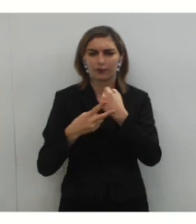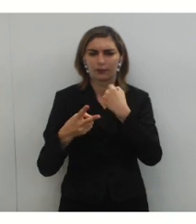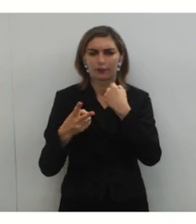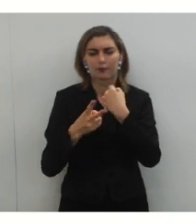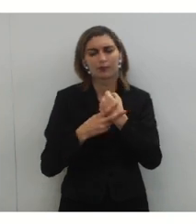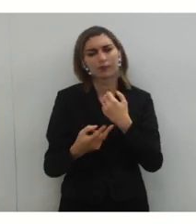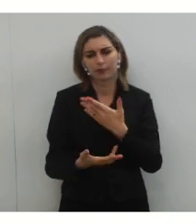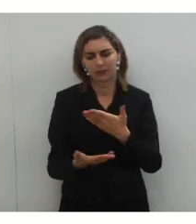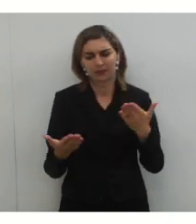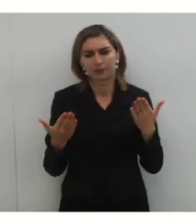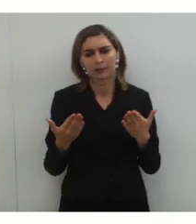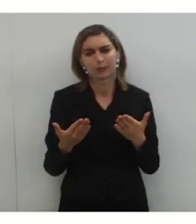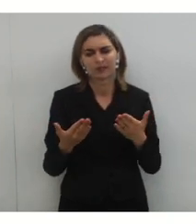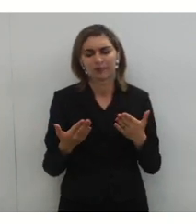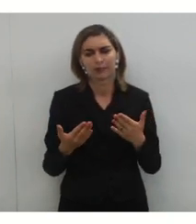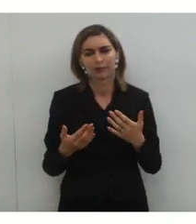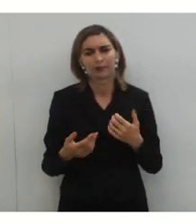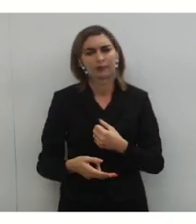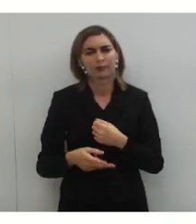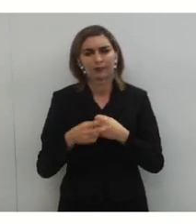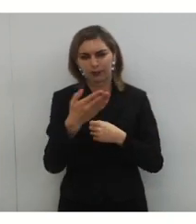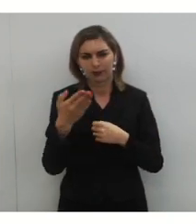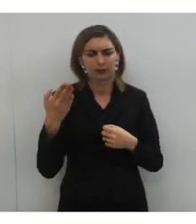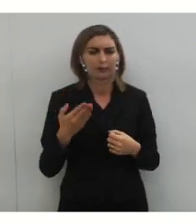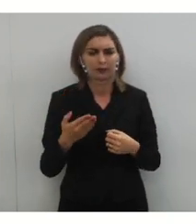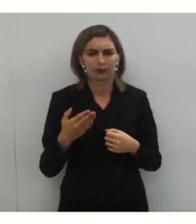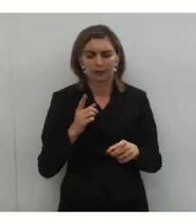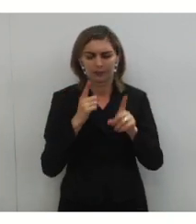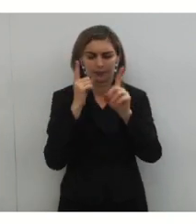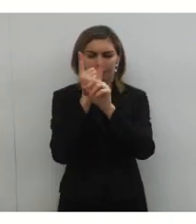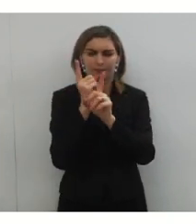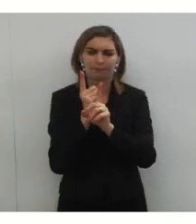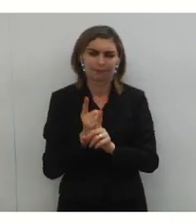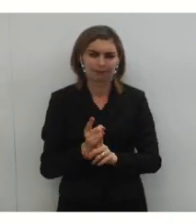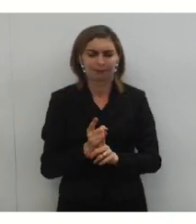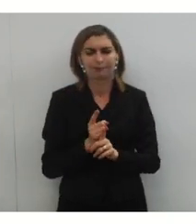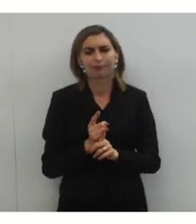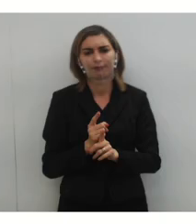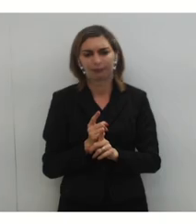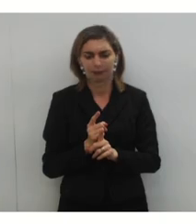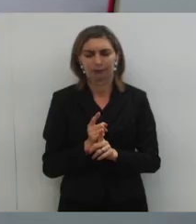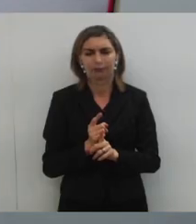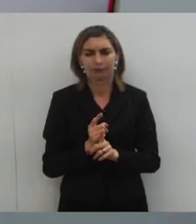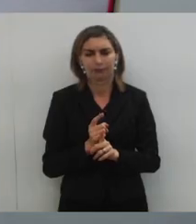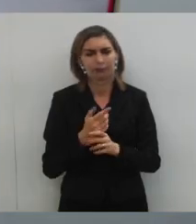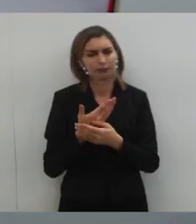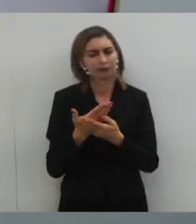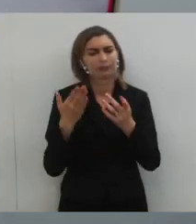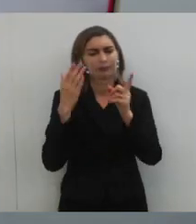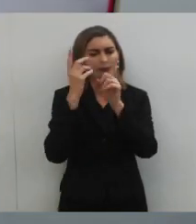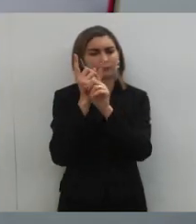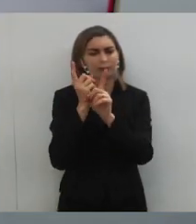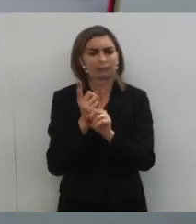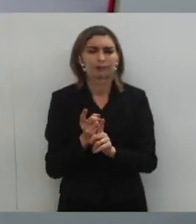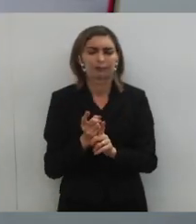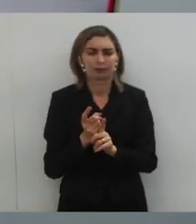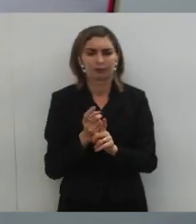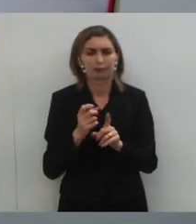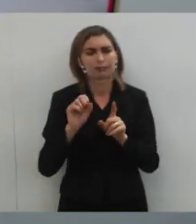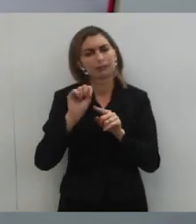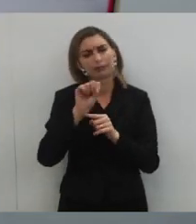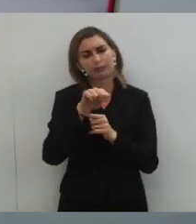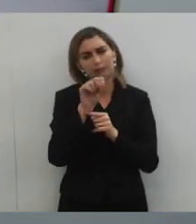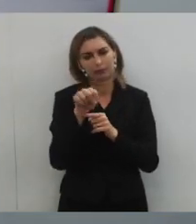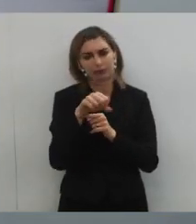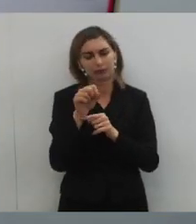primeiro passo é esse. Você, para identificar, corta para mim. Você, para identificar o sujeito